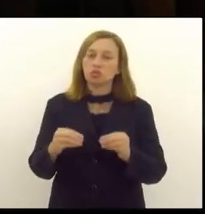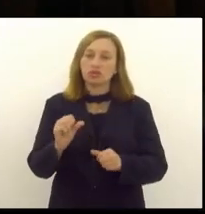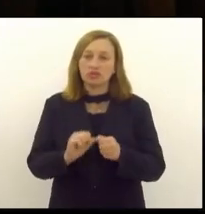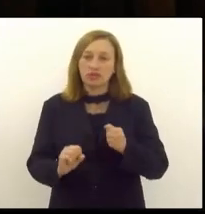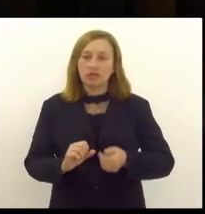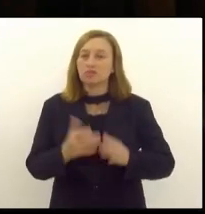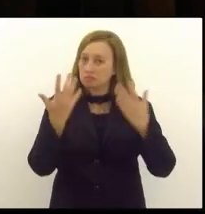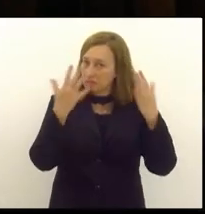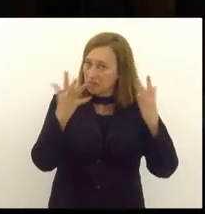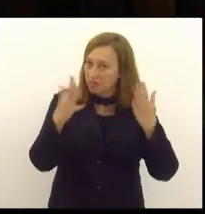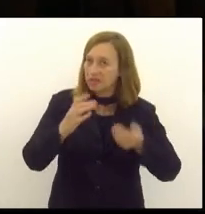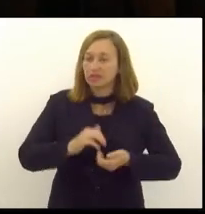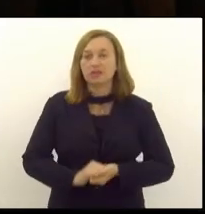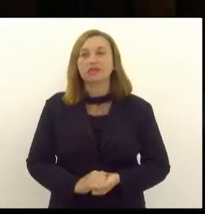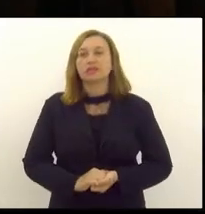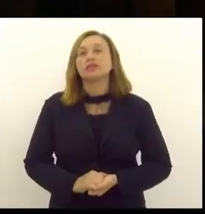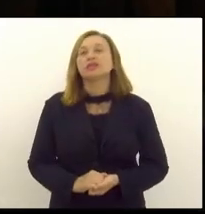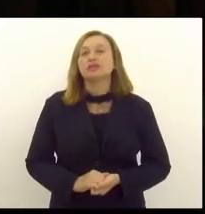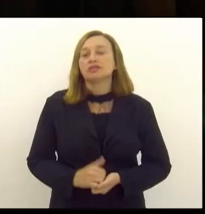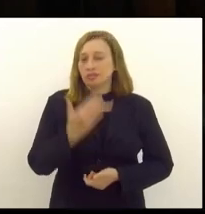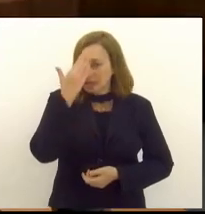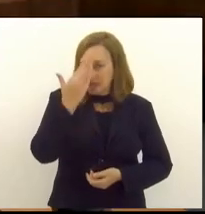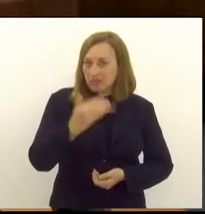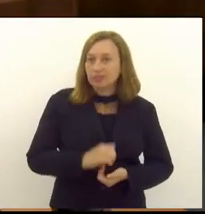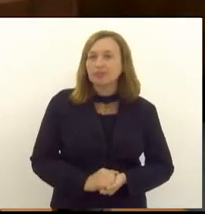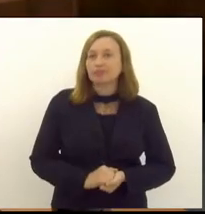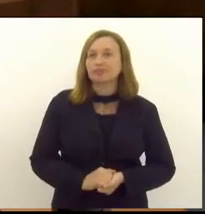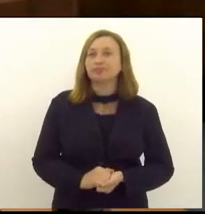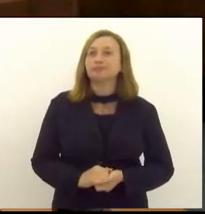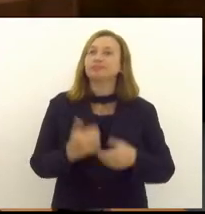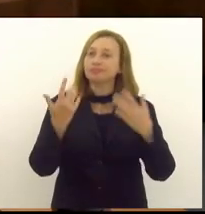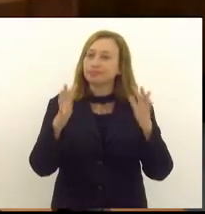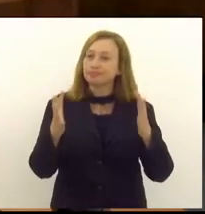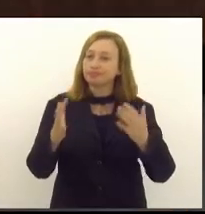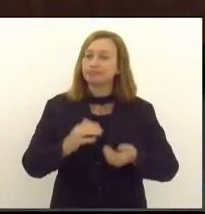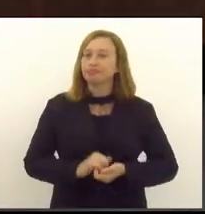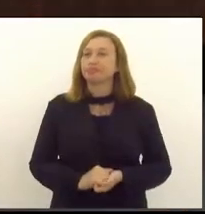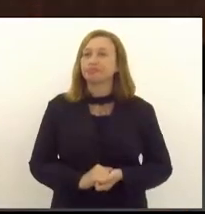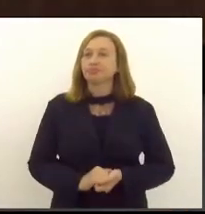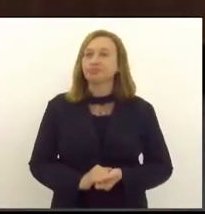feito. Parabéns. Muito obrigado.